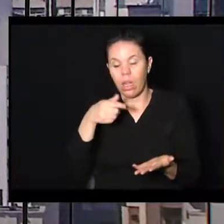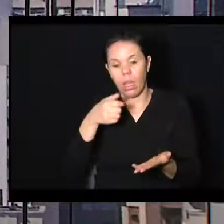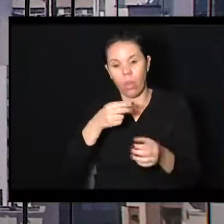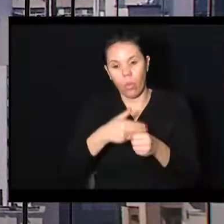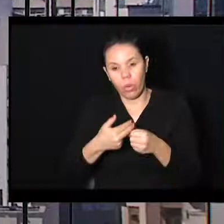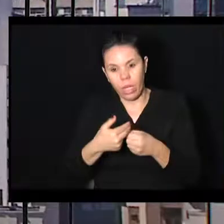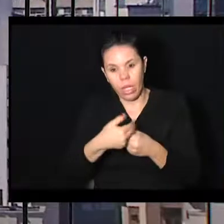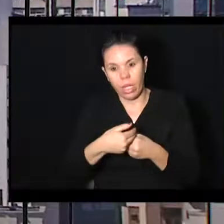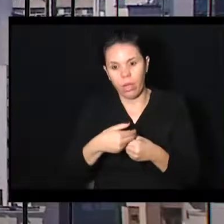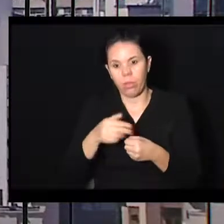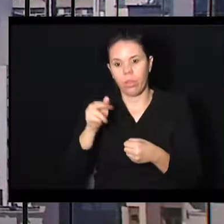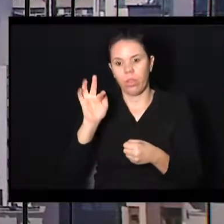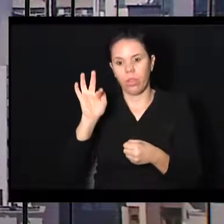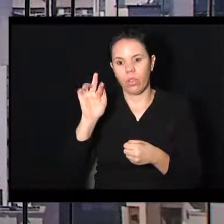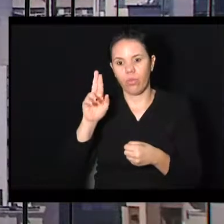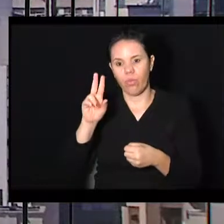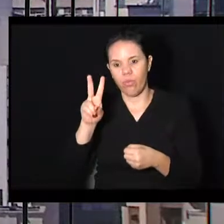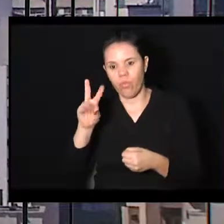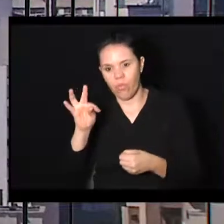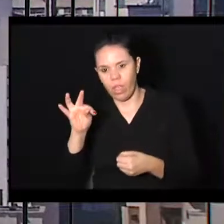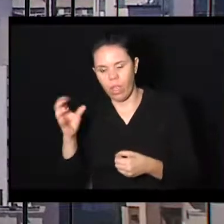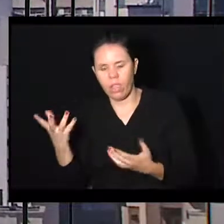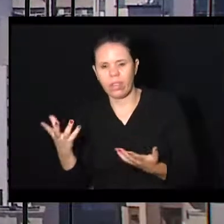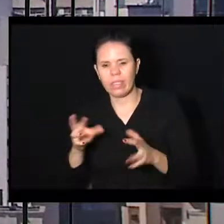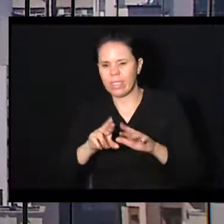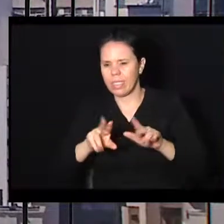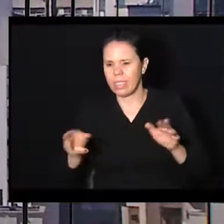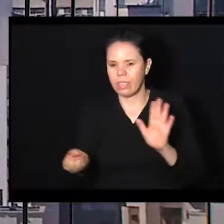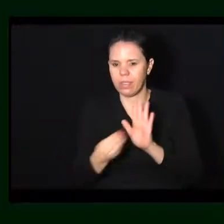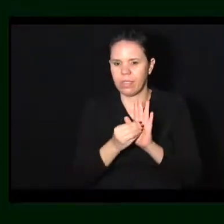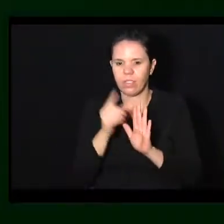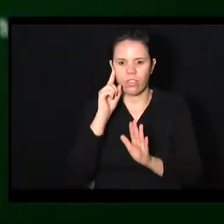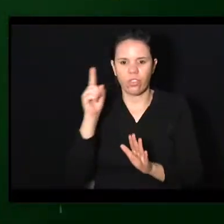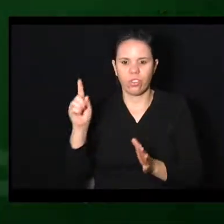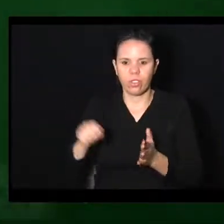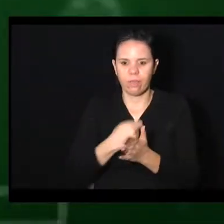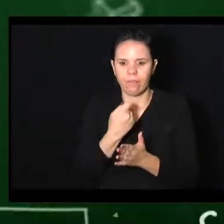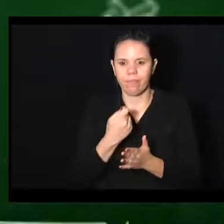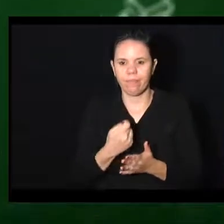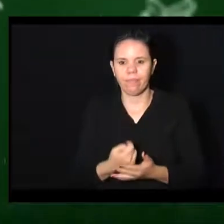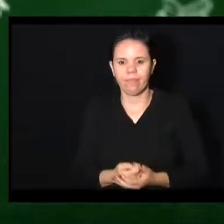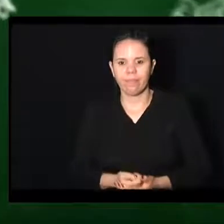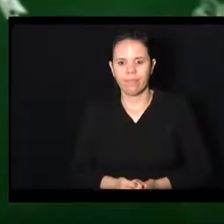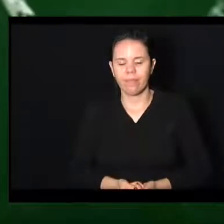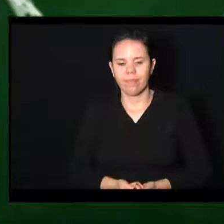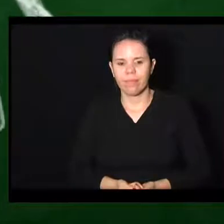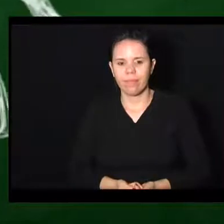FUVEST, ITA? Então anote aí as datas das inscrições.